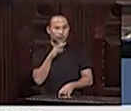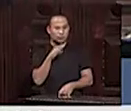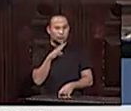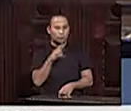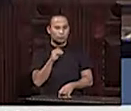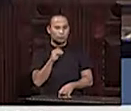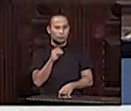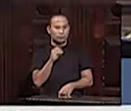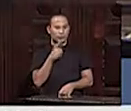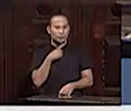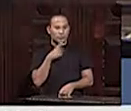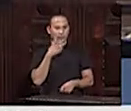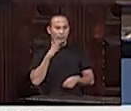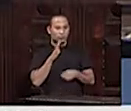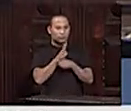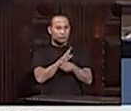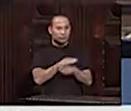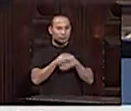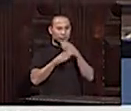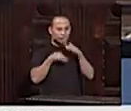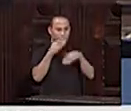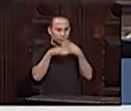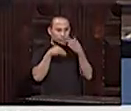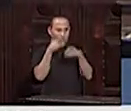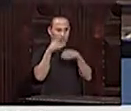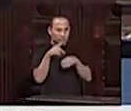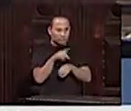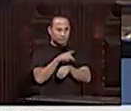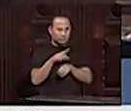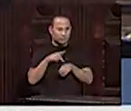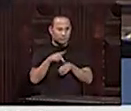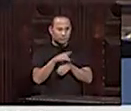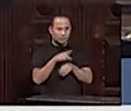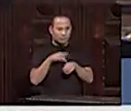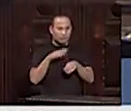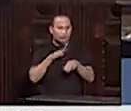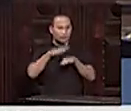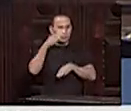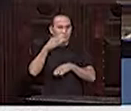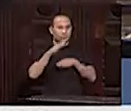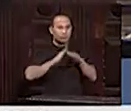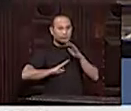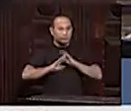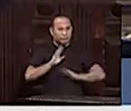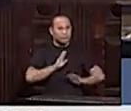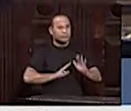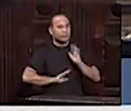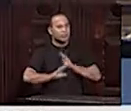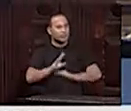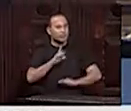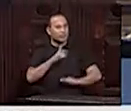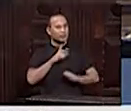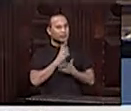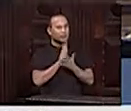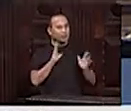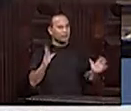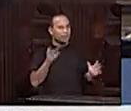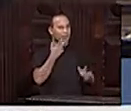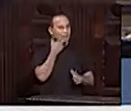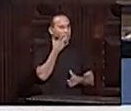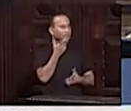muito para o desenvolvimento do país, nós acrescentamos como mais um dado para que a gente cerre